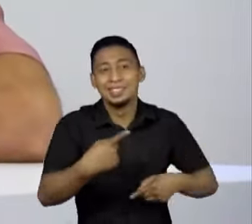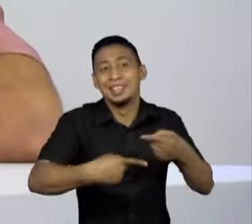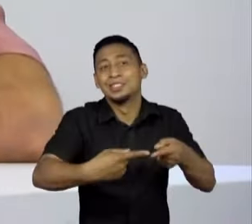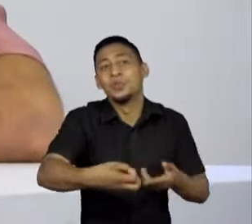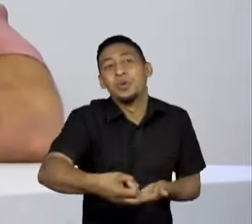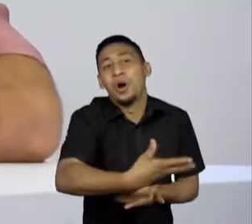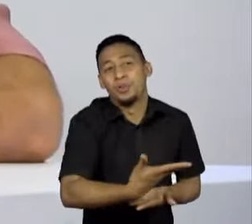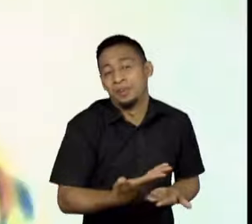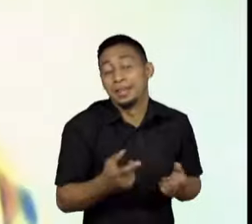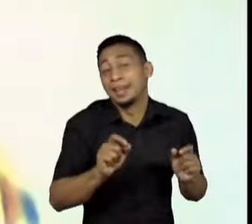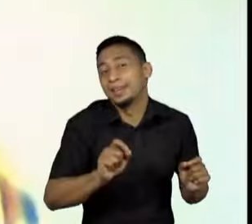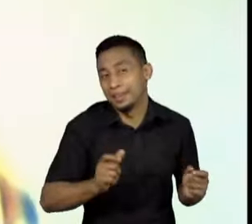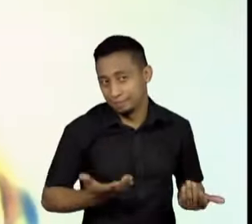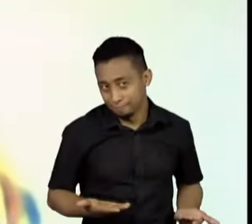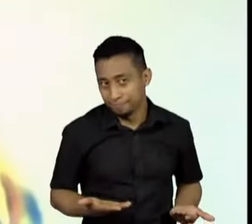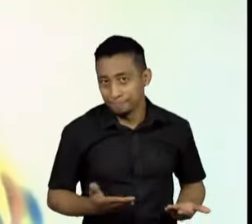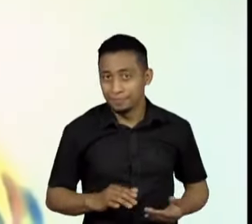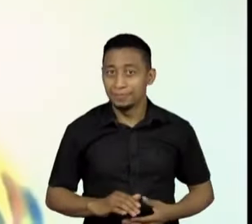geração.